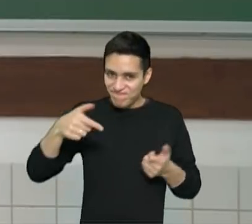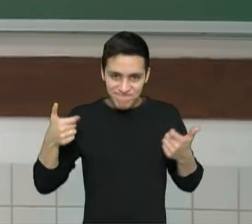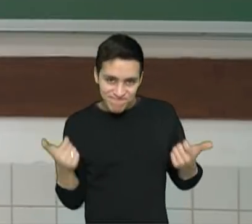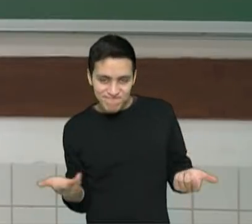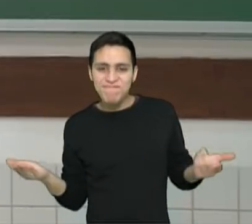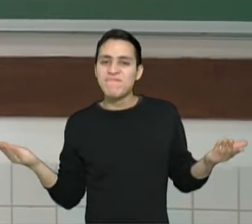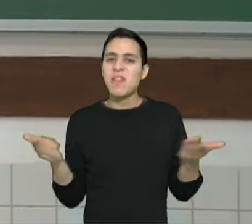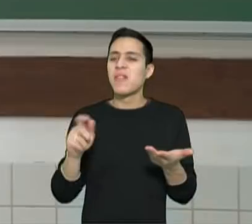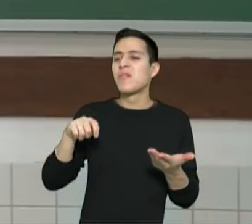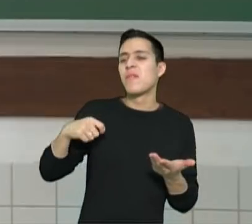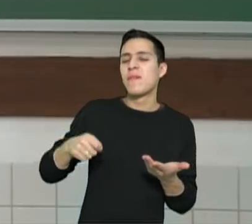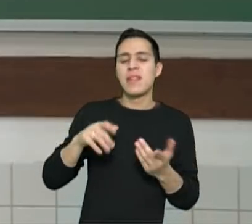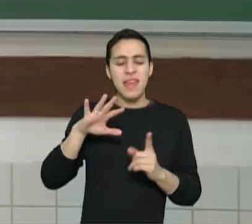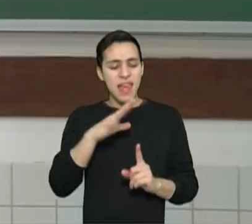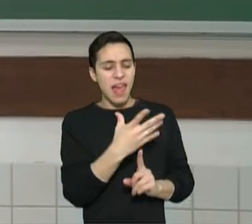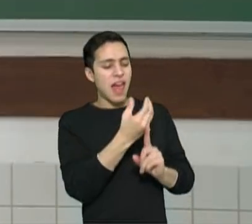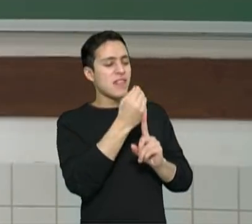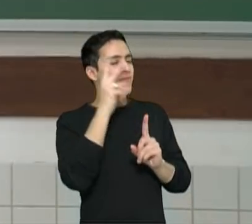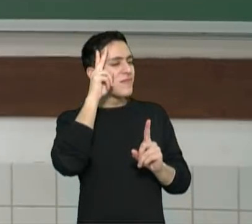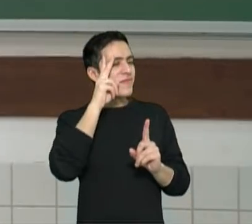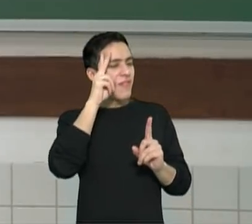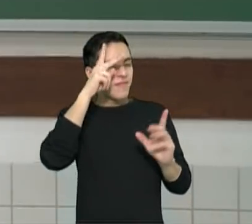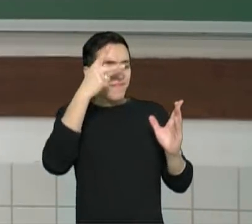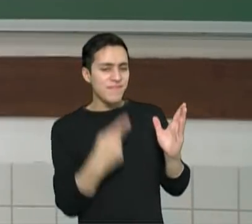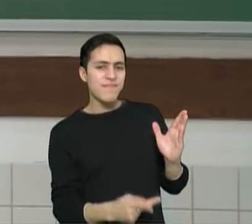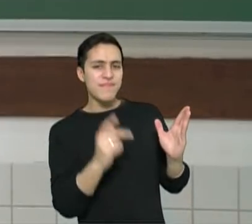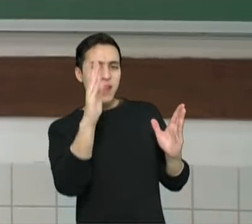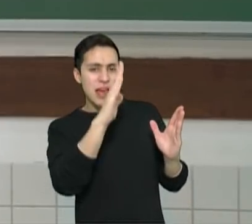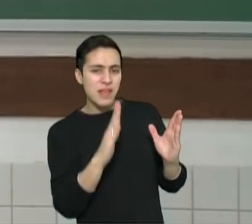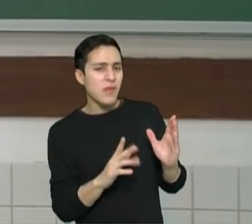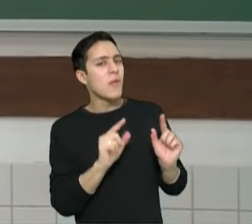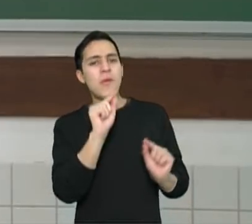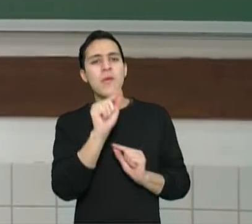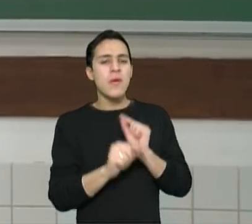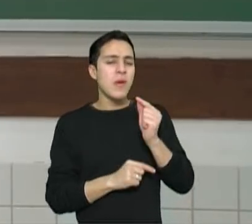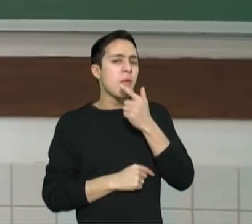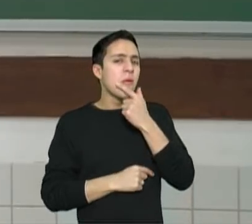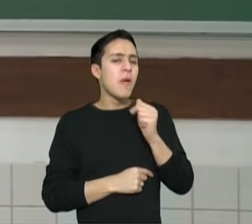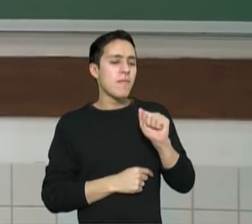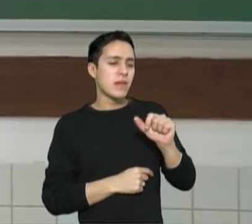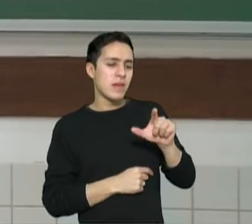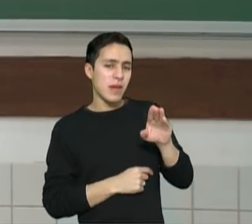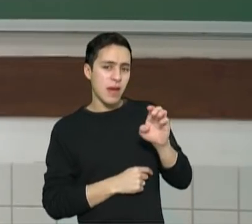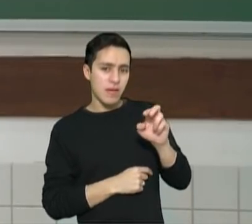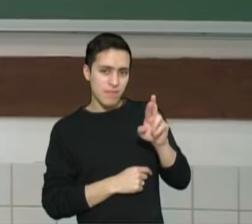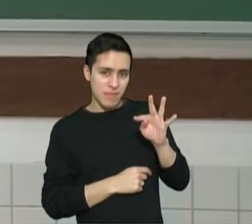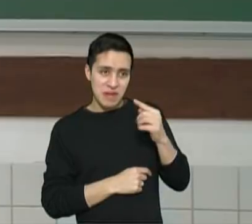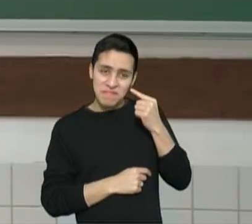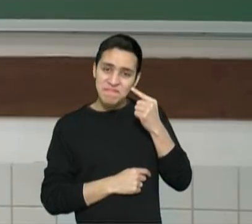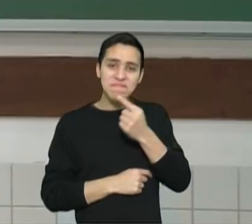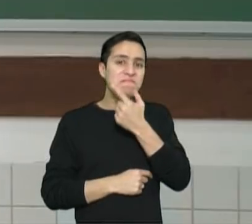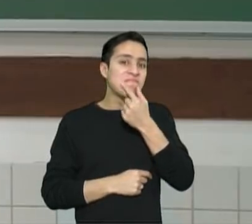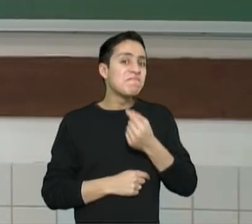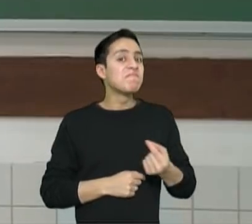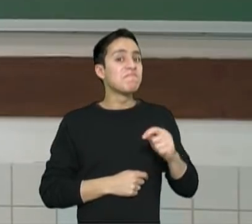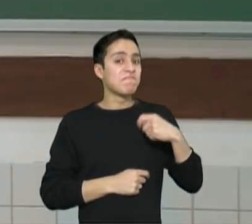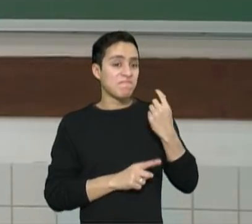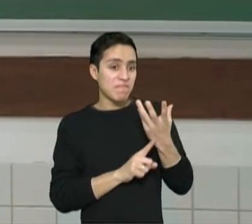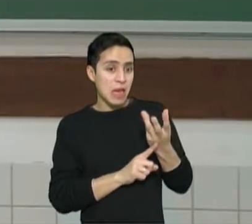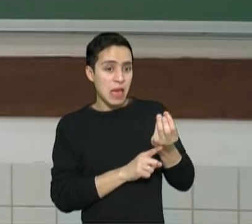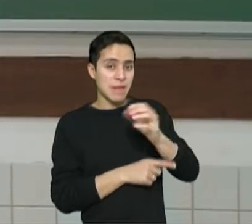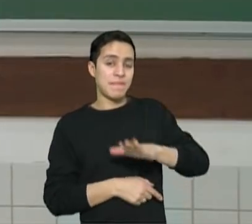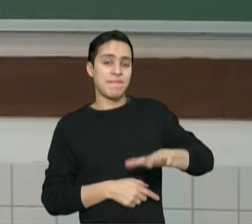sobre arte e história, do Brasil, com as obras do Albert Eckhout. Vem cá, prof.